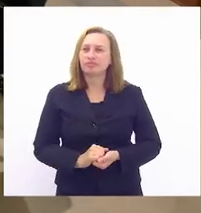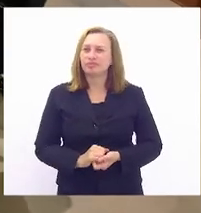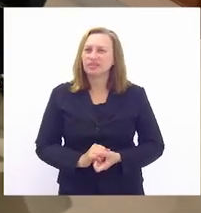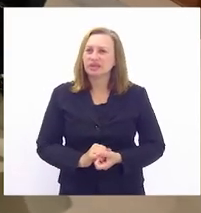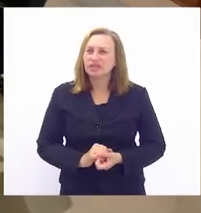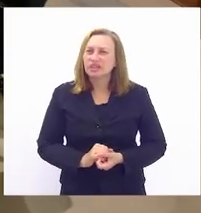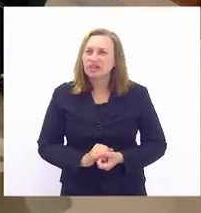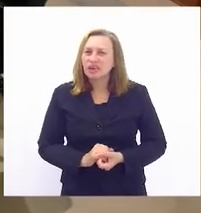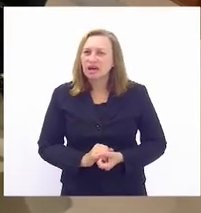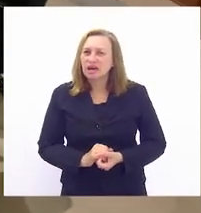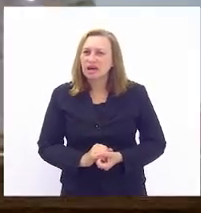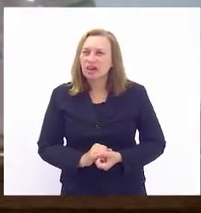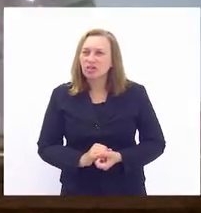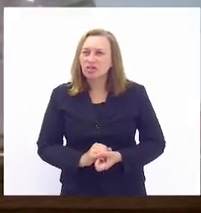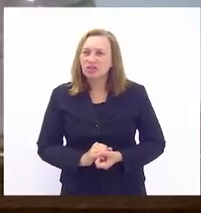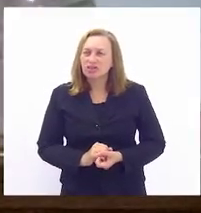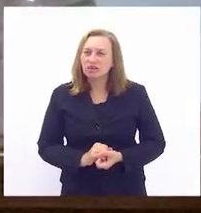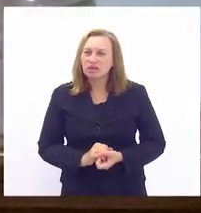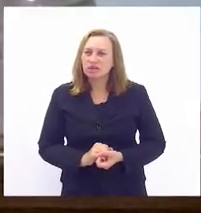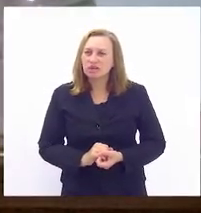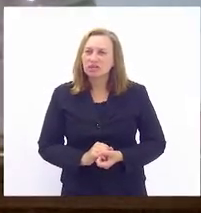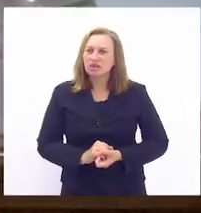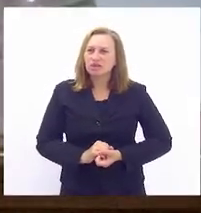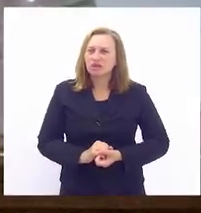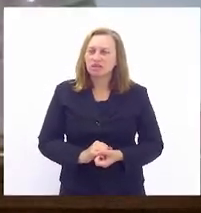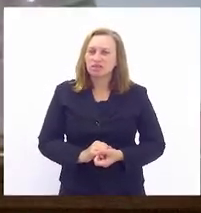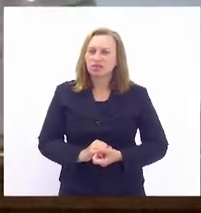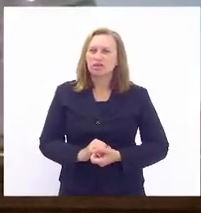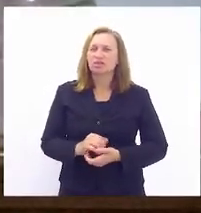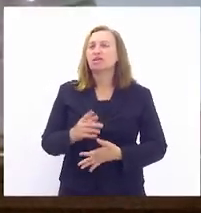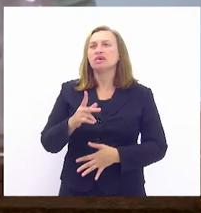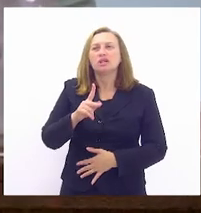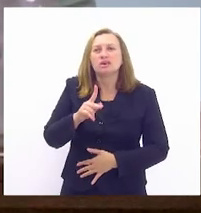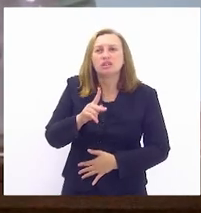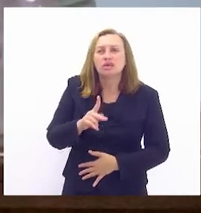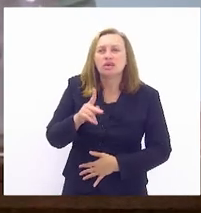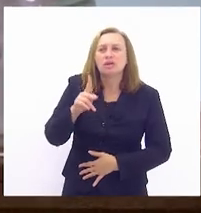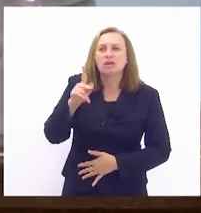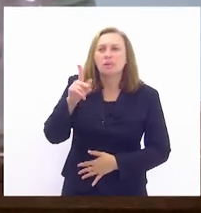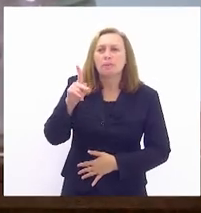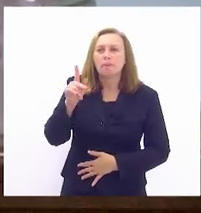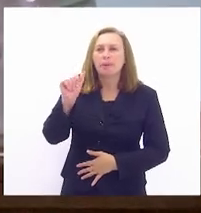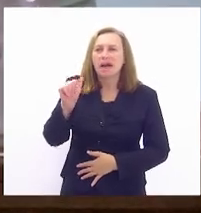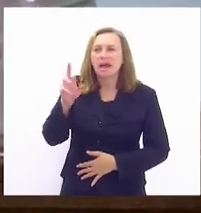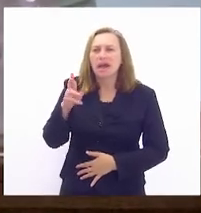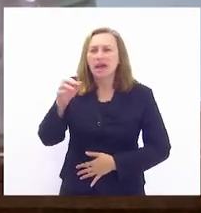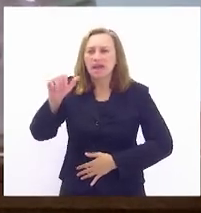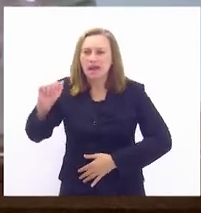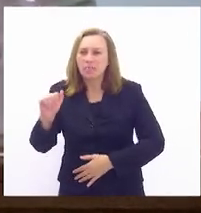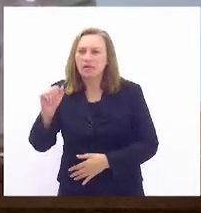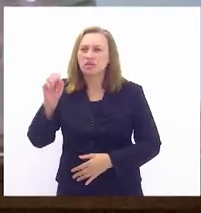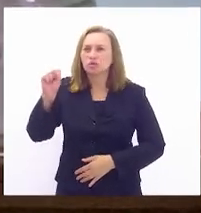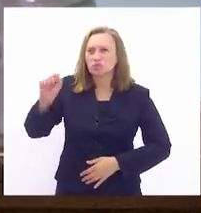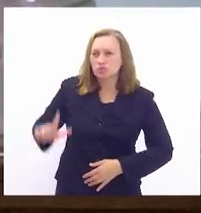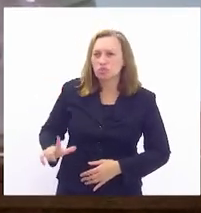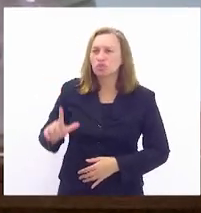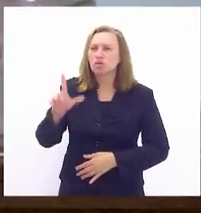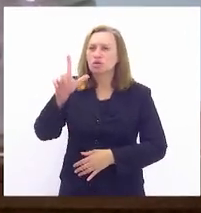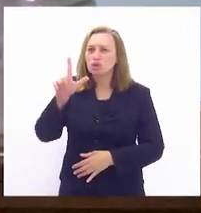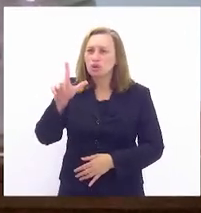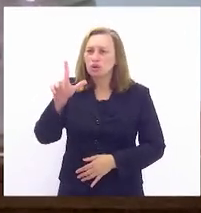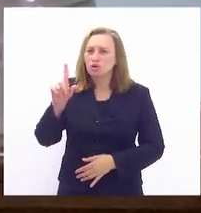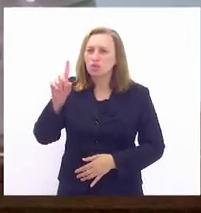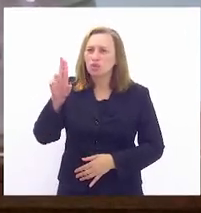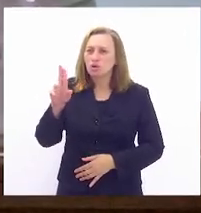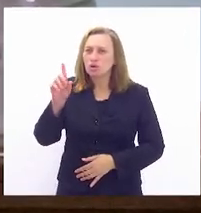Agora vou passar a palavra ao representante do Comitê de Bacia Médio Paraíba do Sul, Fluminense, Luiz Felipe.